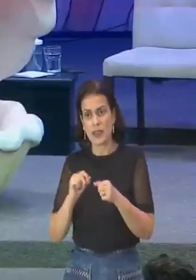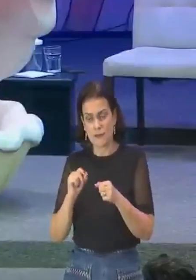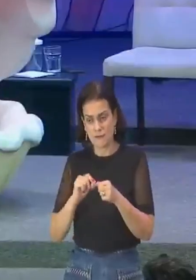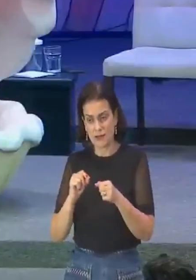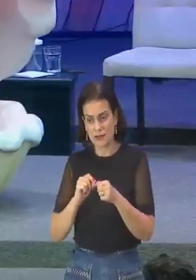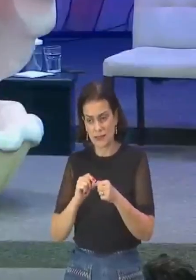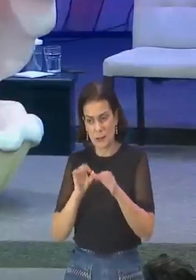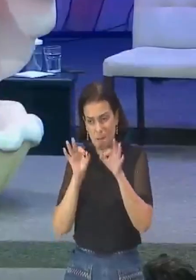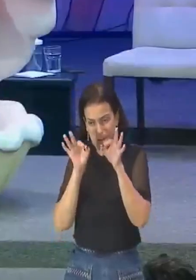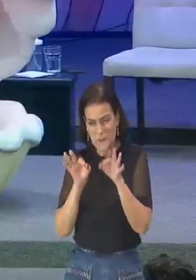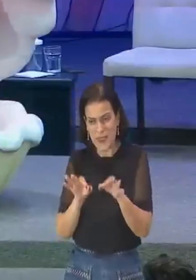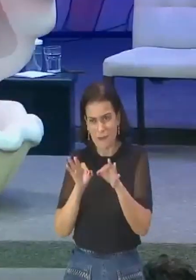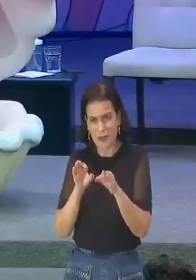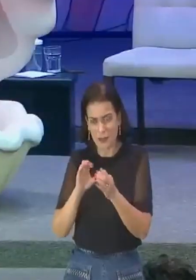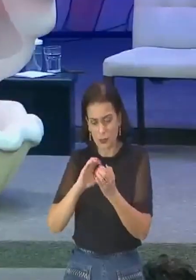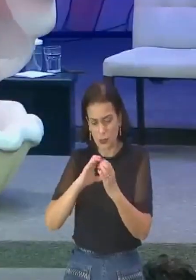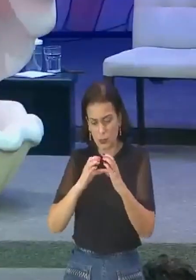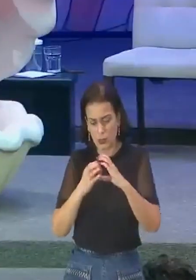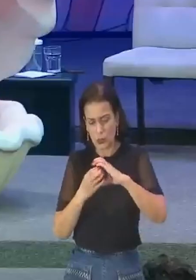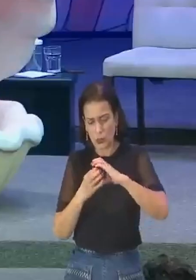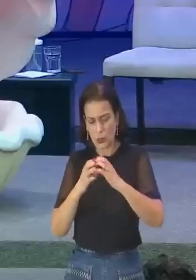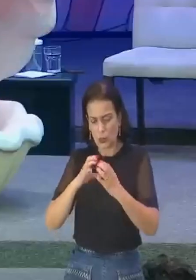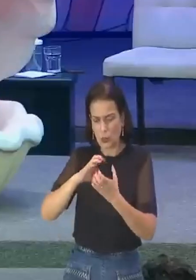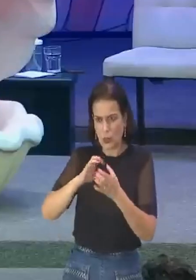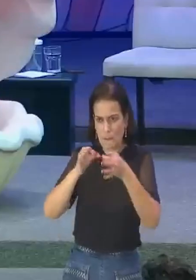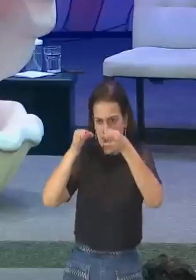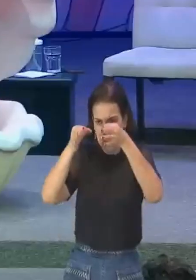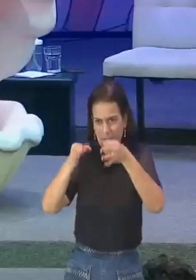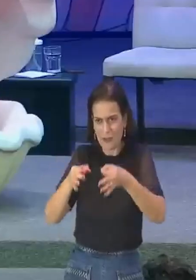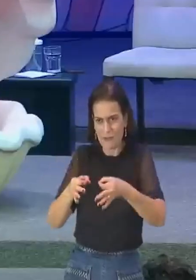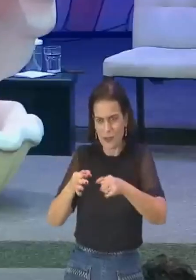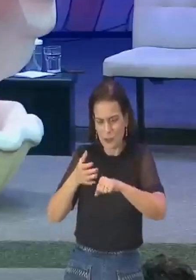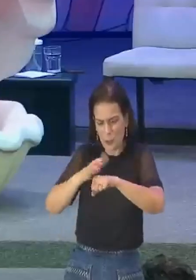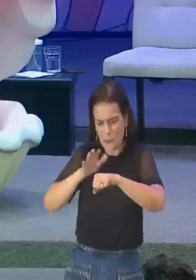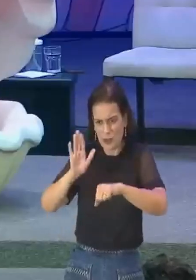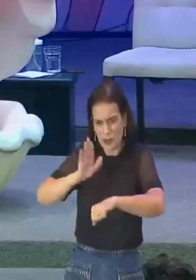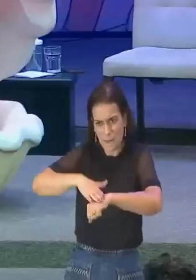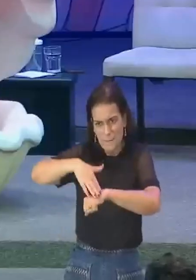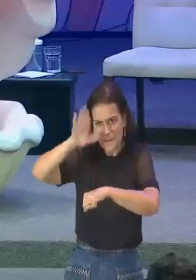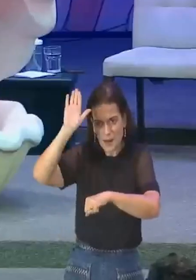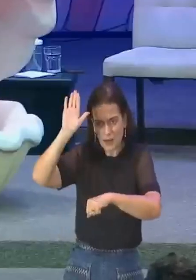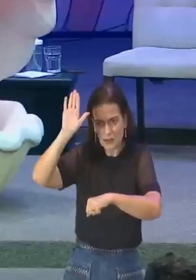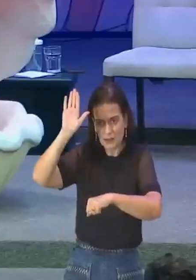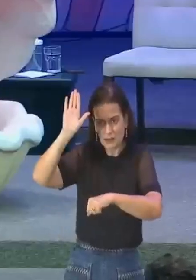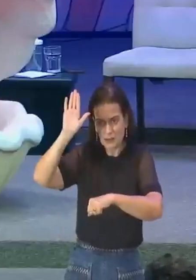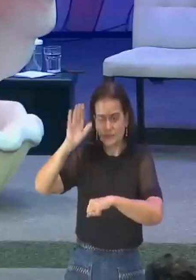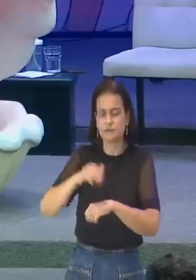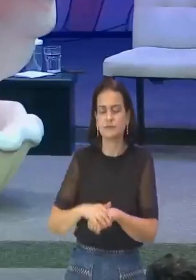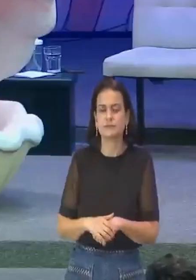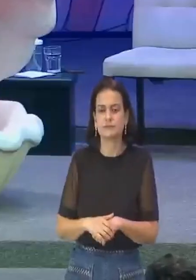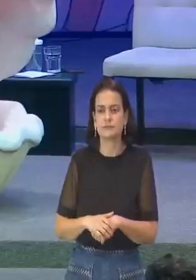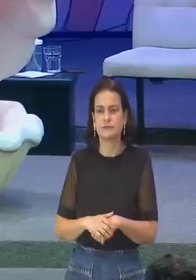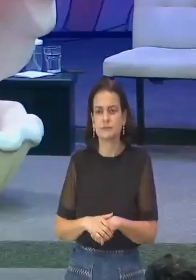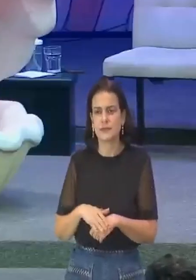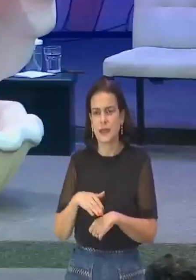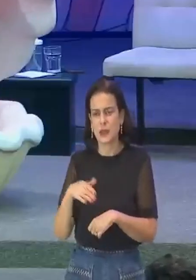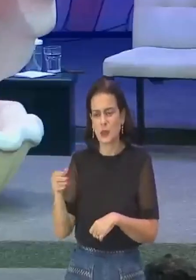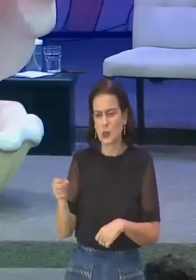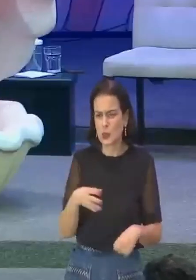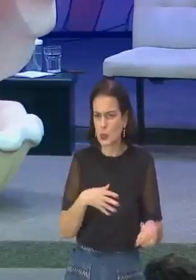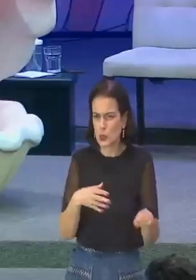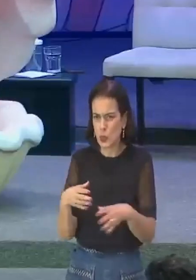pérolas perfeitas, redondas, mais translúcidas, mais inovadoras,